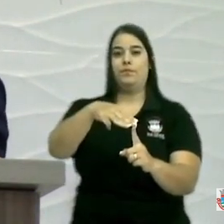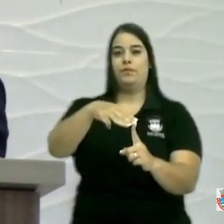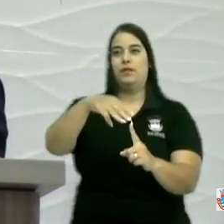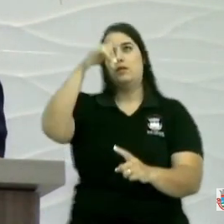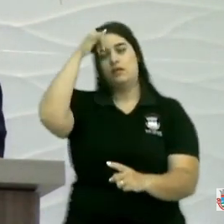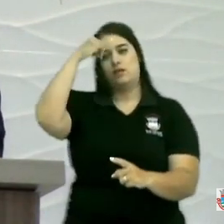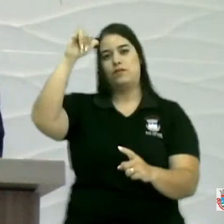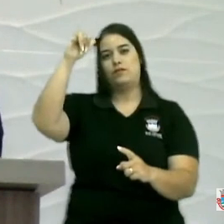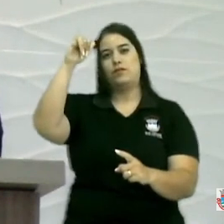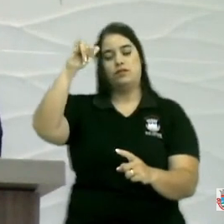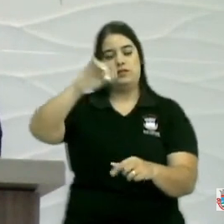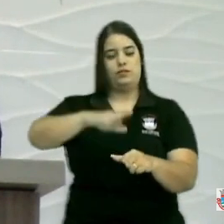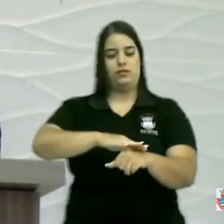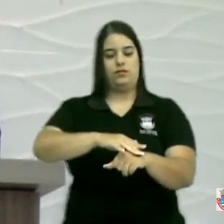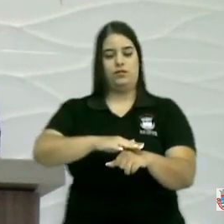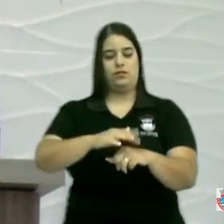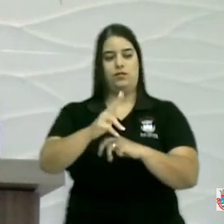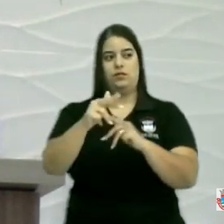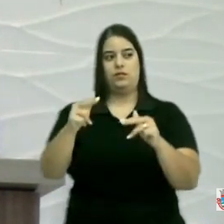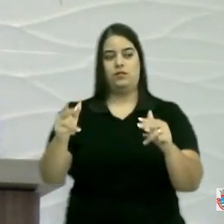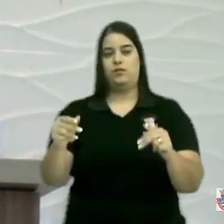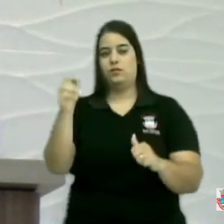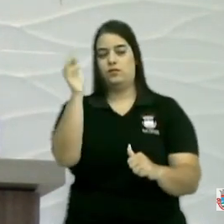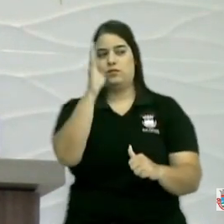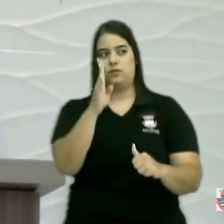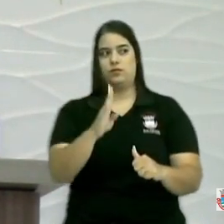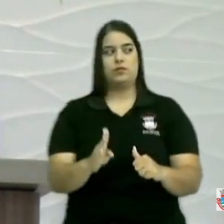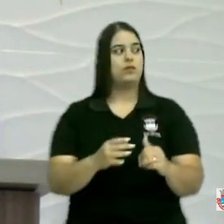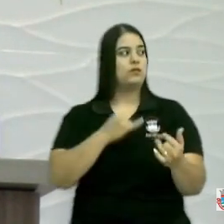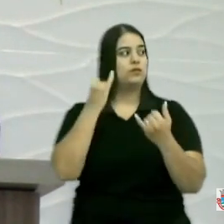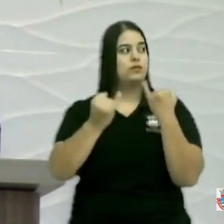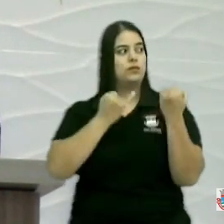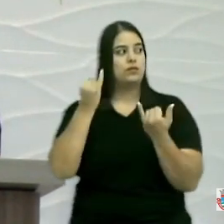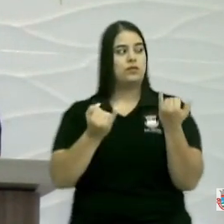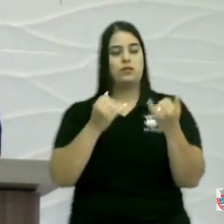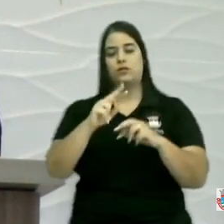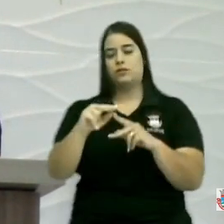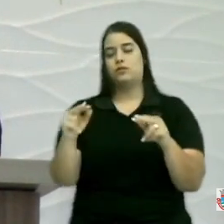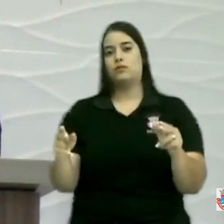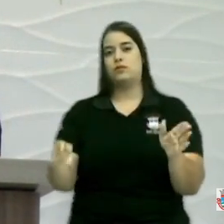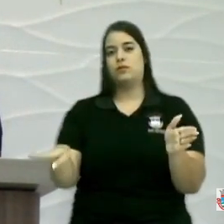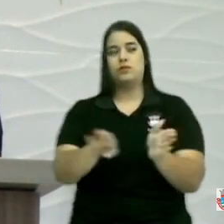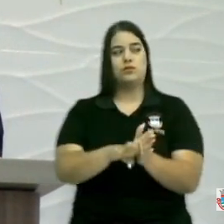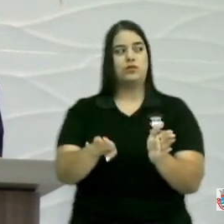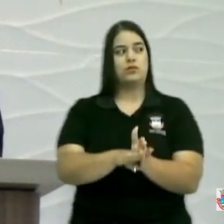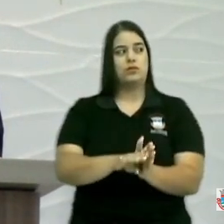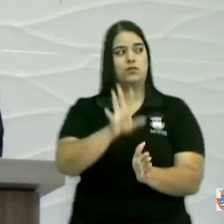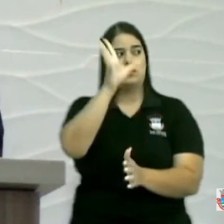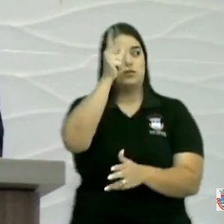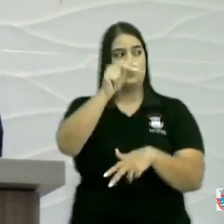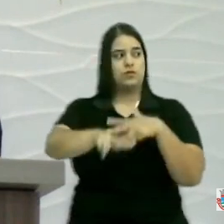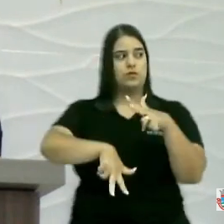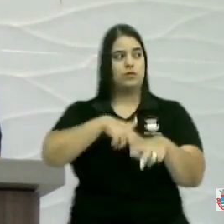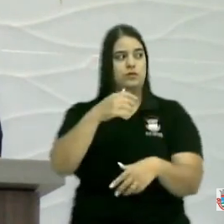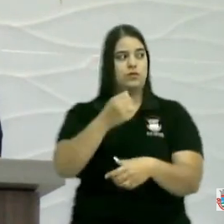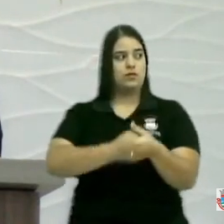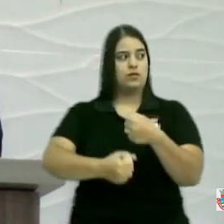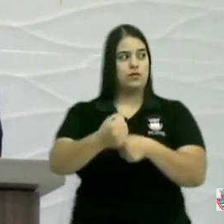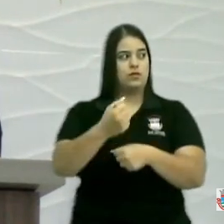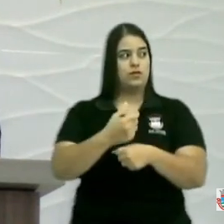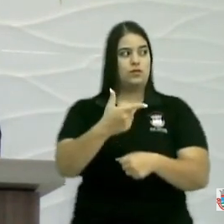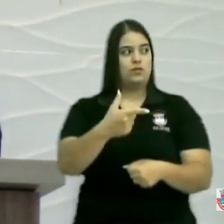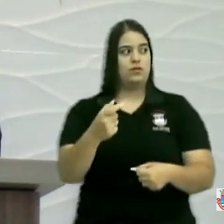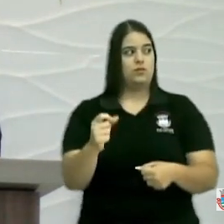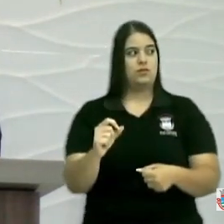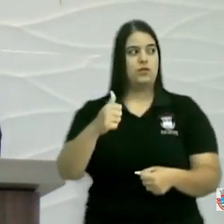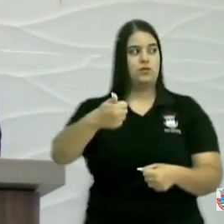vereador Pezinho, só para critério de informação, ele chegou em São Bento desde o ano 2019, o incentivo do Previne